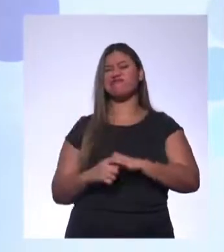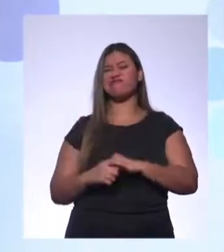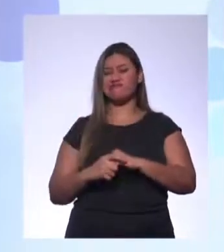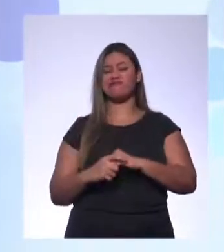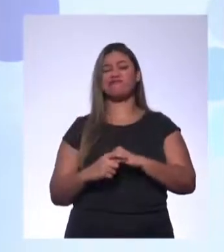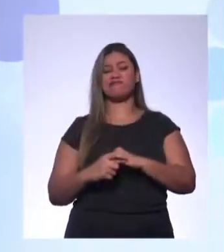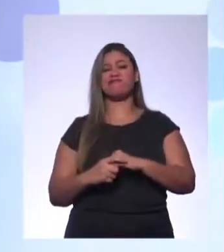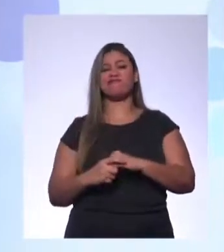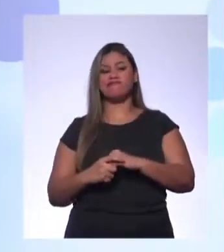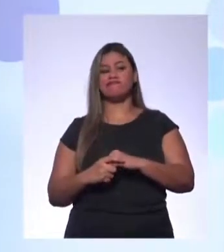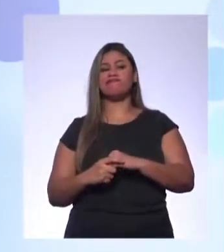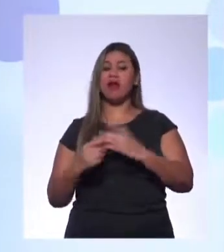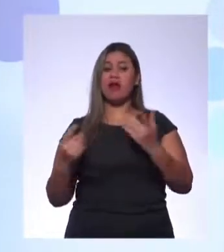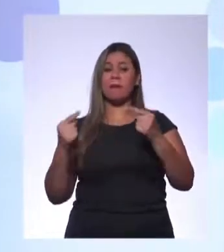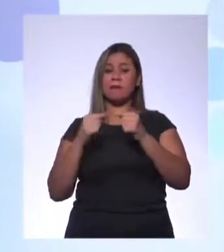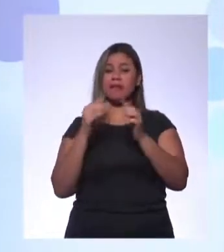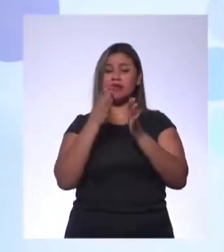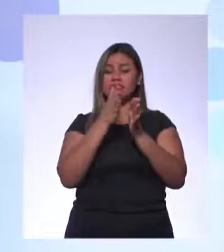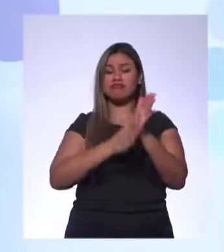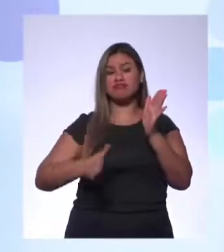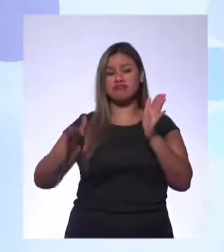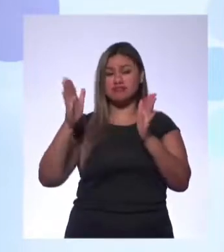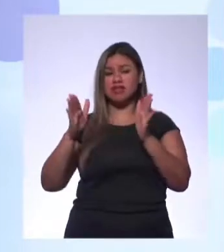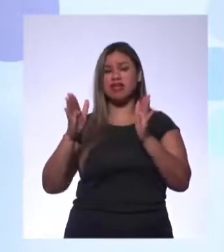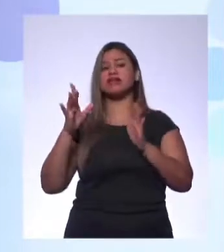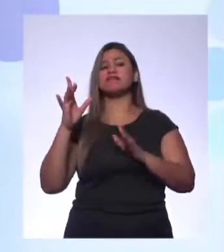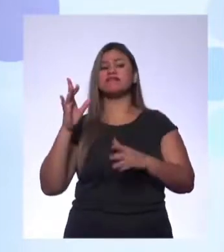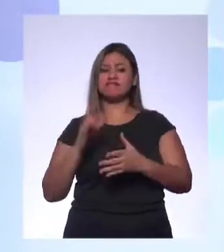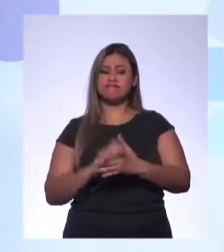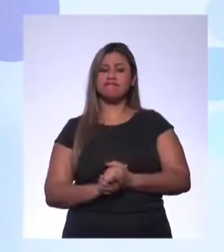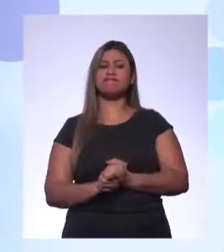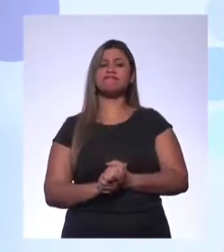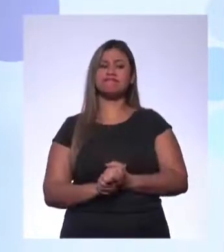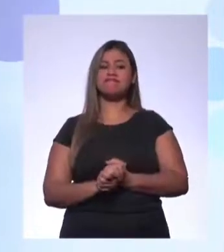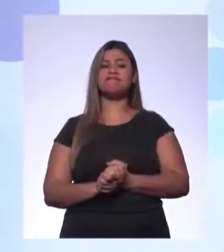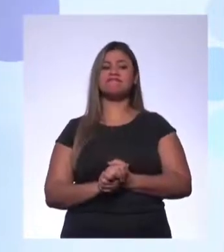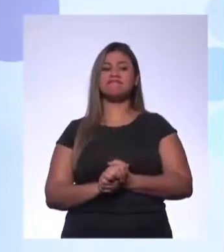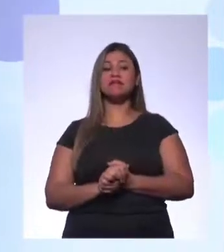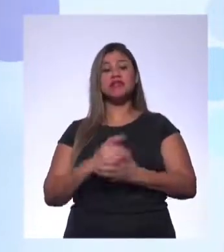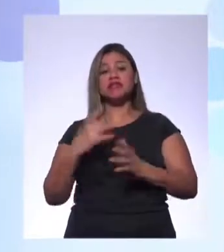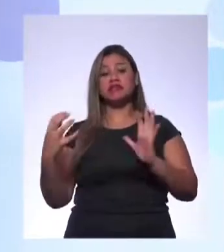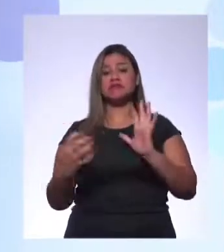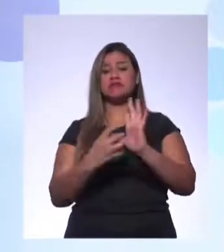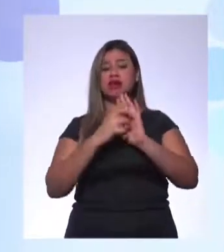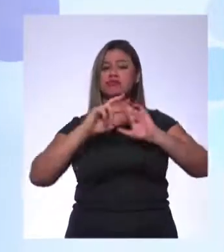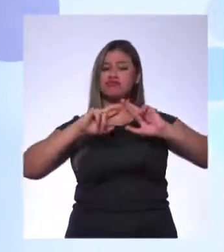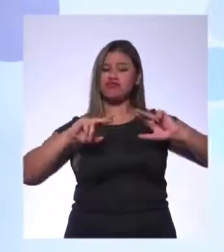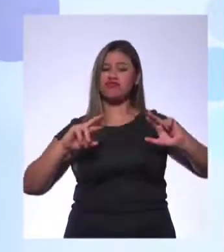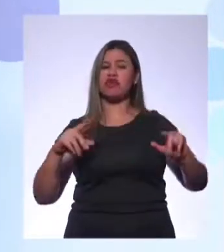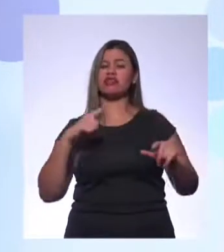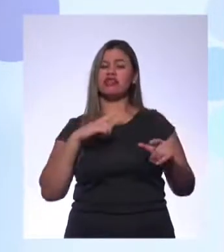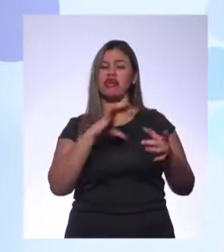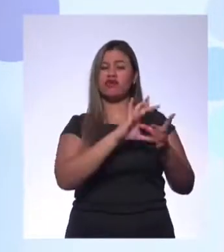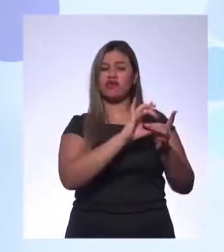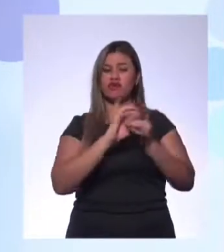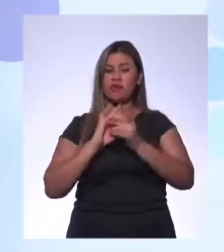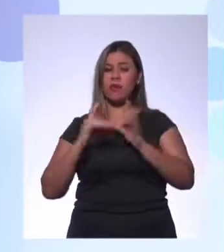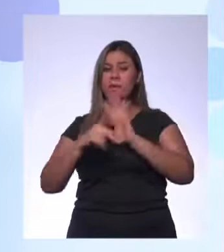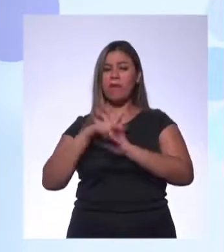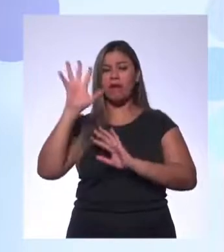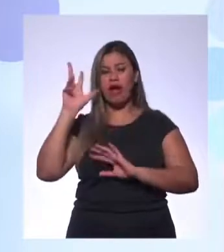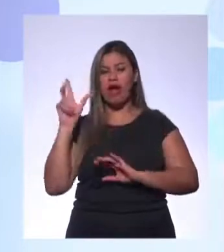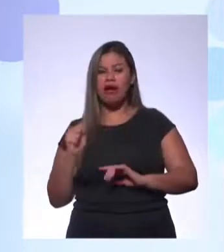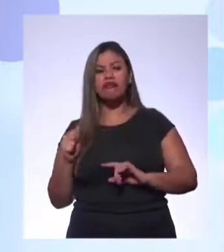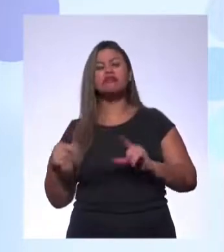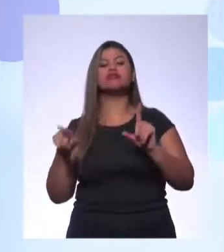questões na época, né? Realmente era uma questão muito complicada ali e que teve os seus impactos tanto nesse contexto para o continente africano